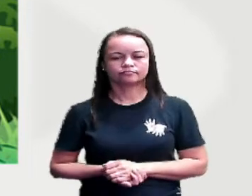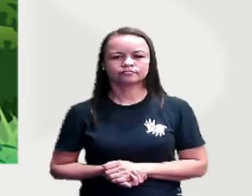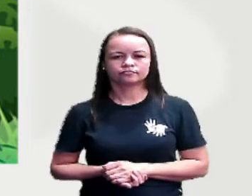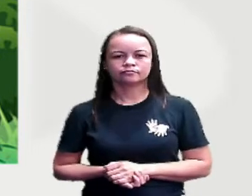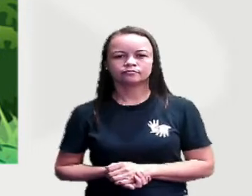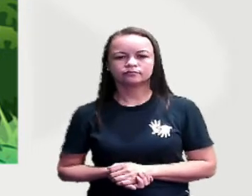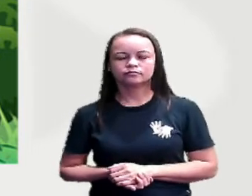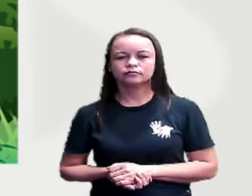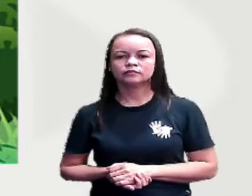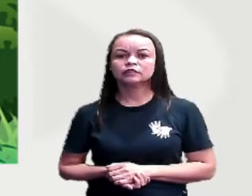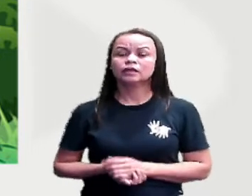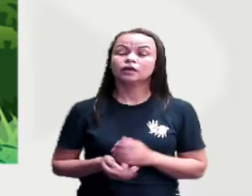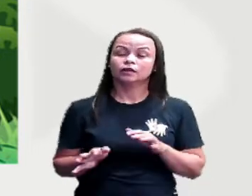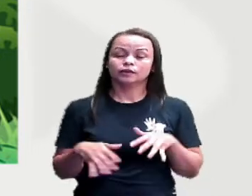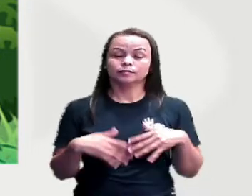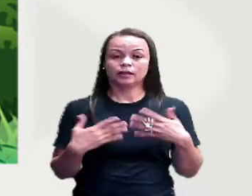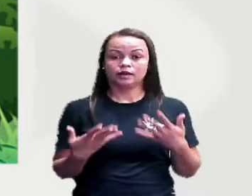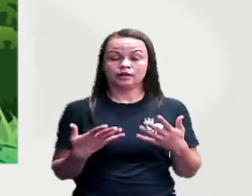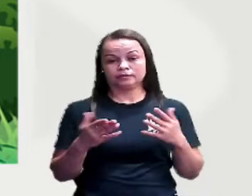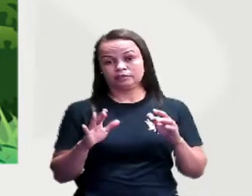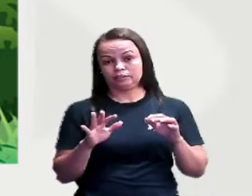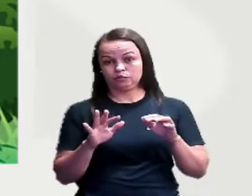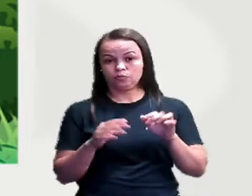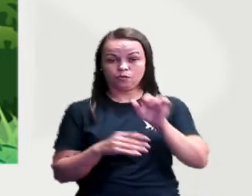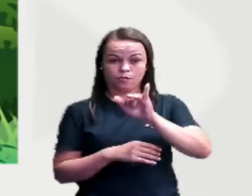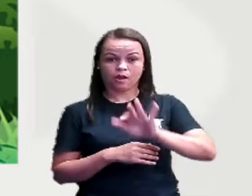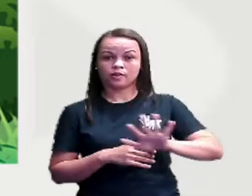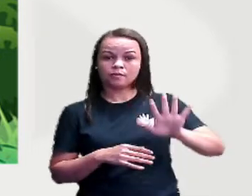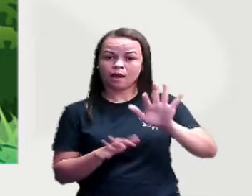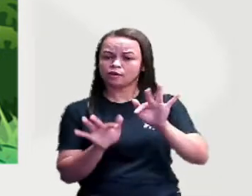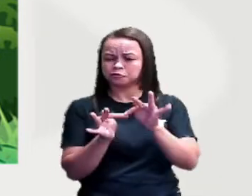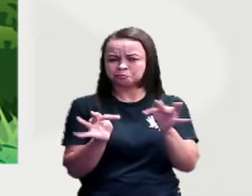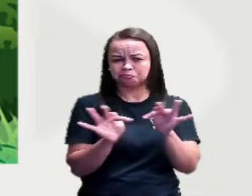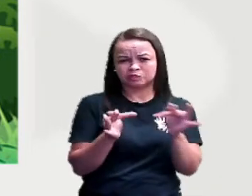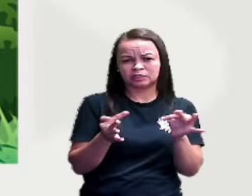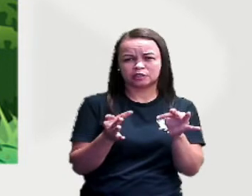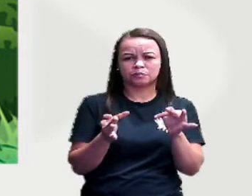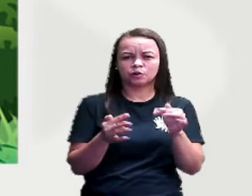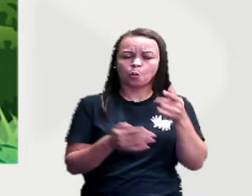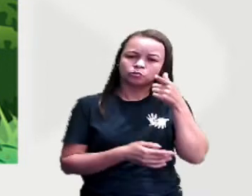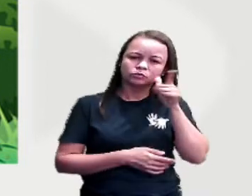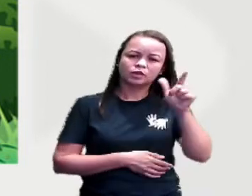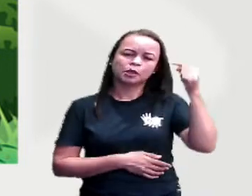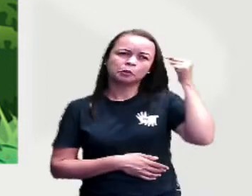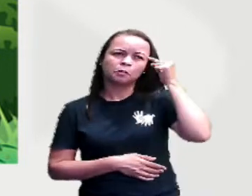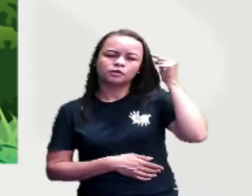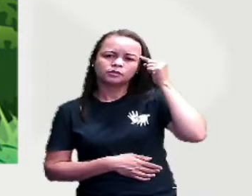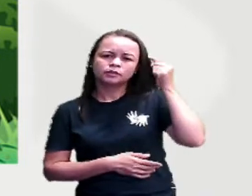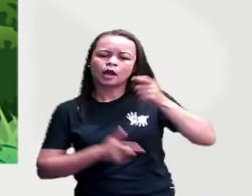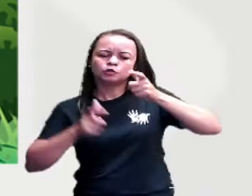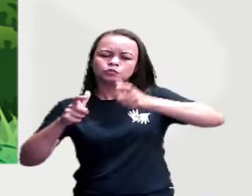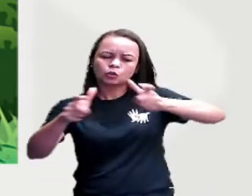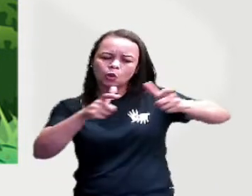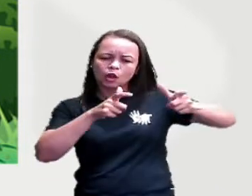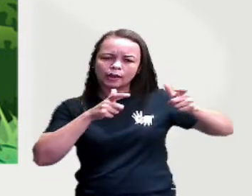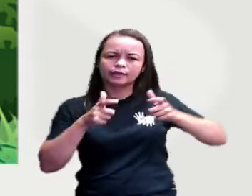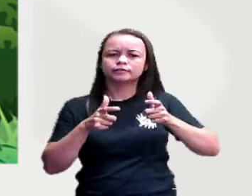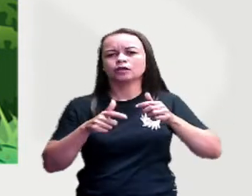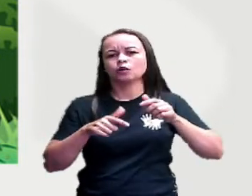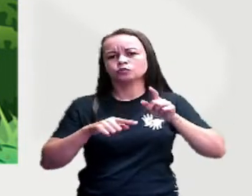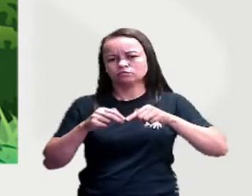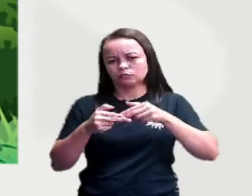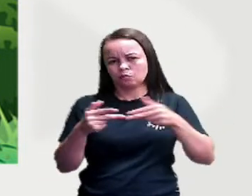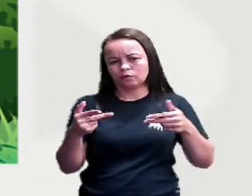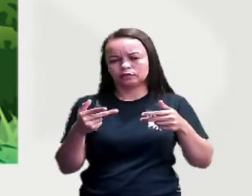a partir de uma imagem bem simples, a gente consegue pensar na localização de algumas coisas, como